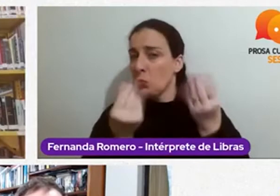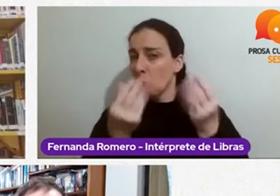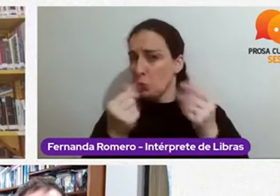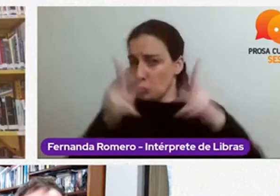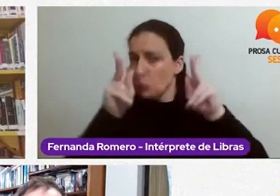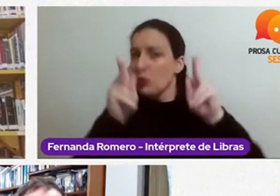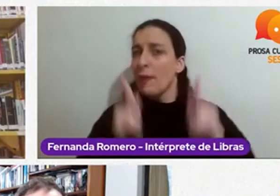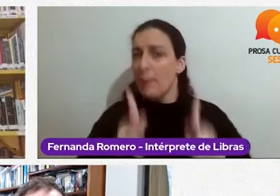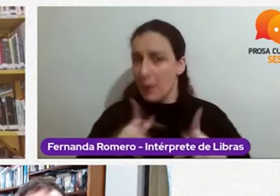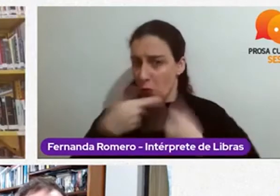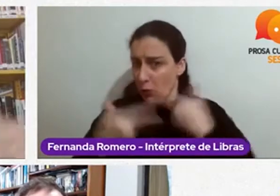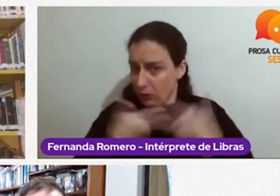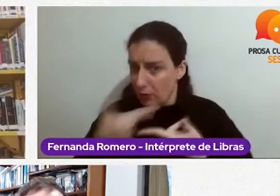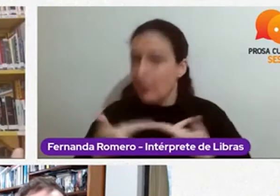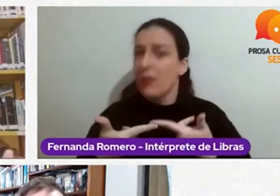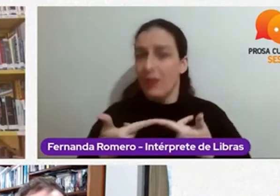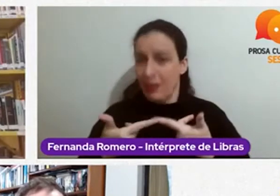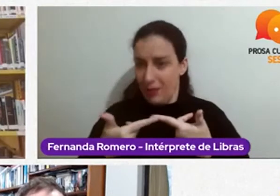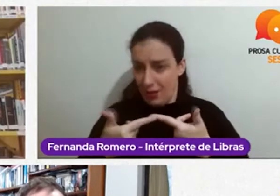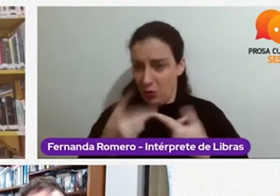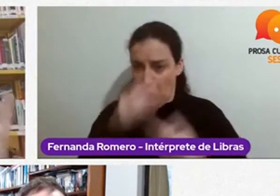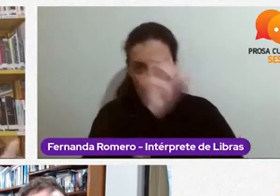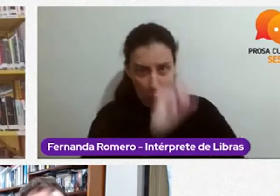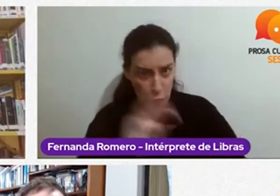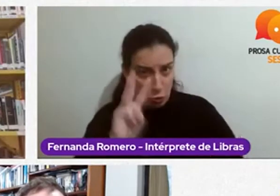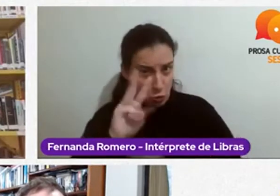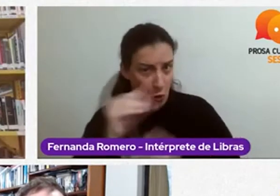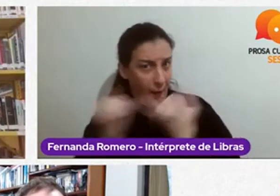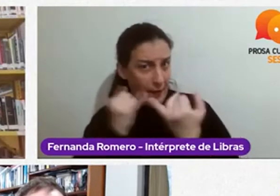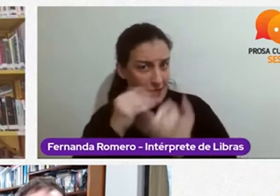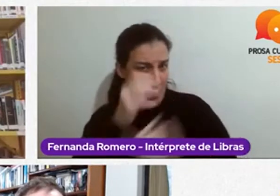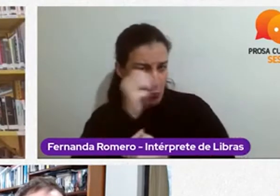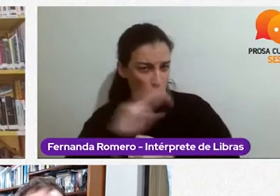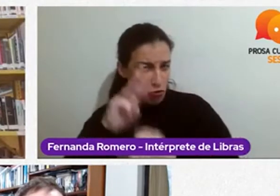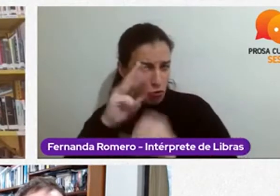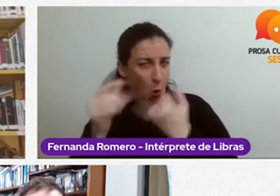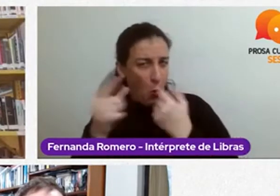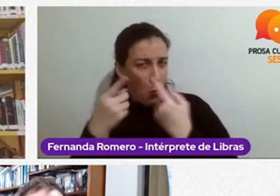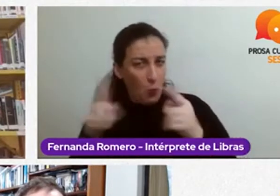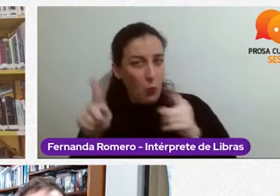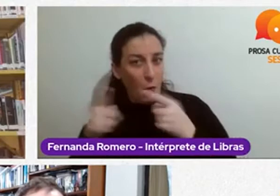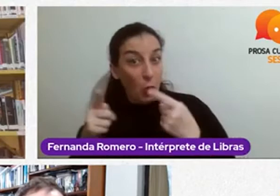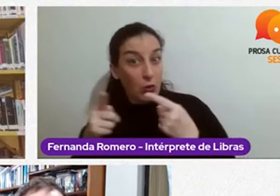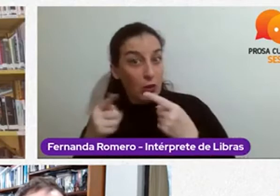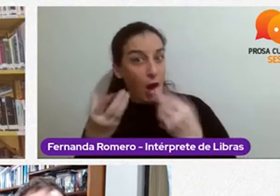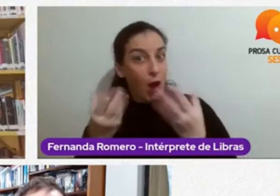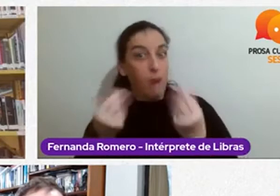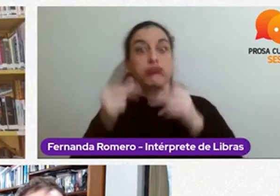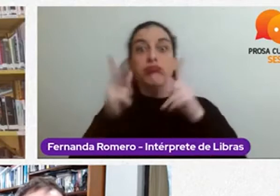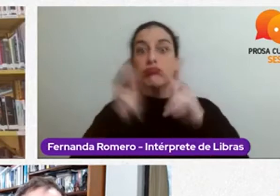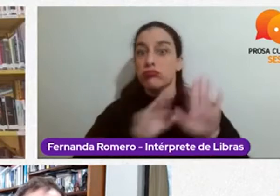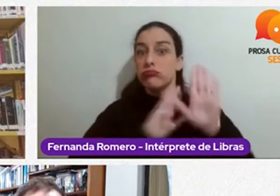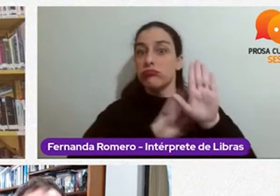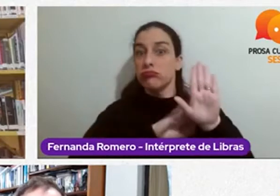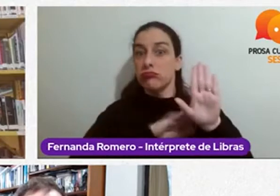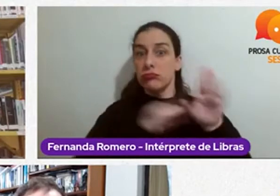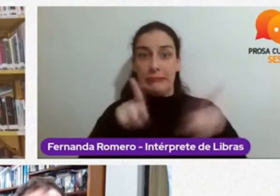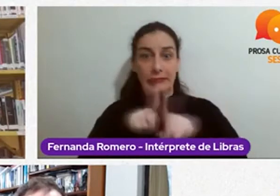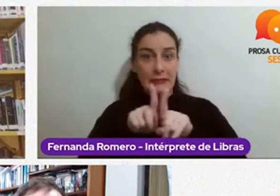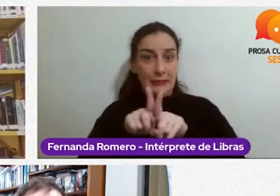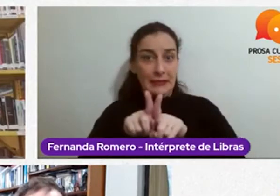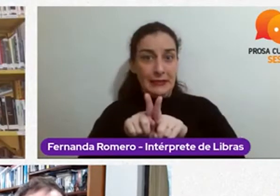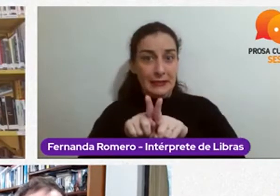nos bastidores, para um show acontecer, por exemplo, um show musical, né? E essas pessoas todas também estão sem trabalhar ou tendo